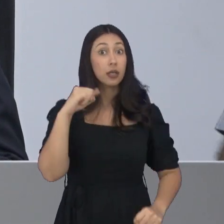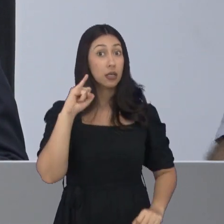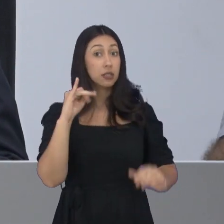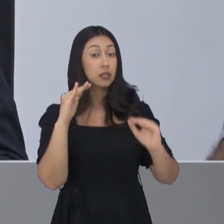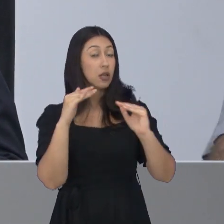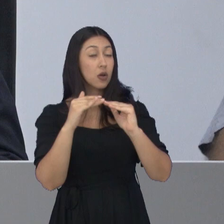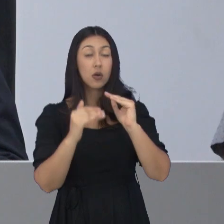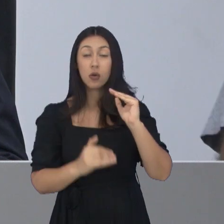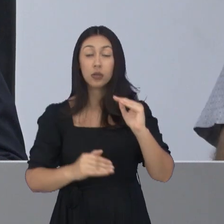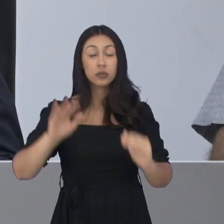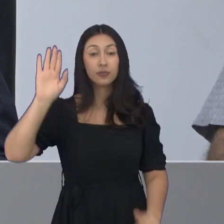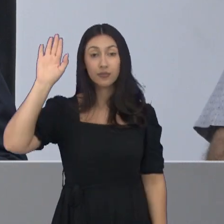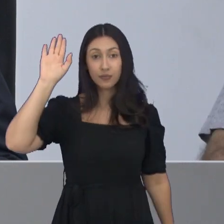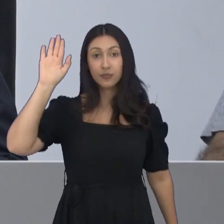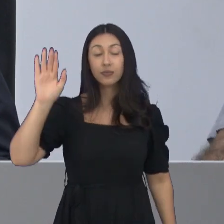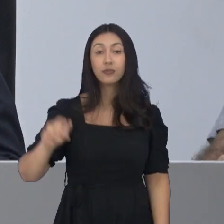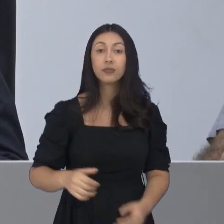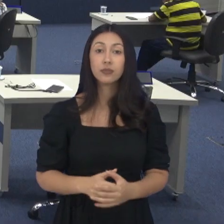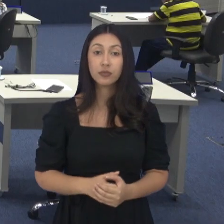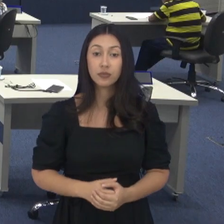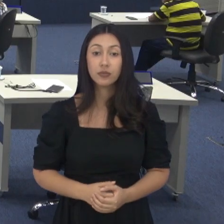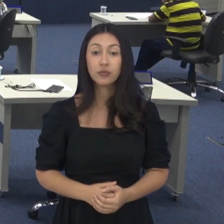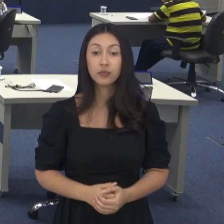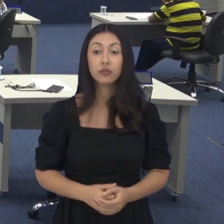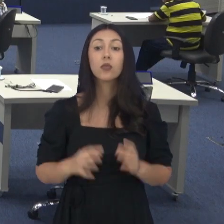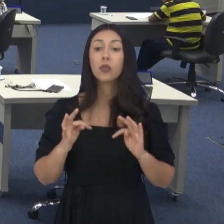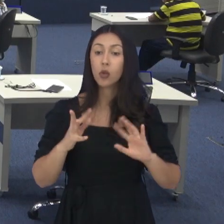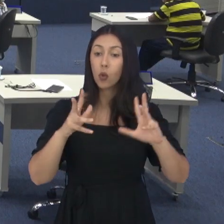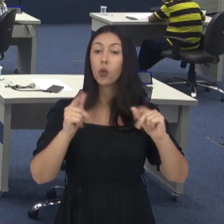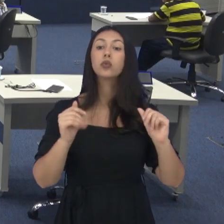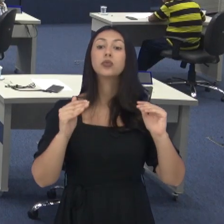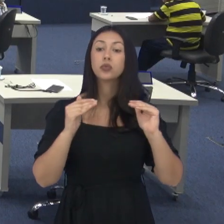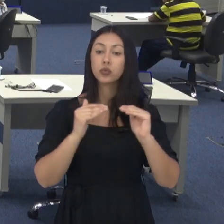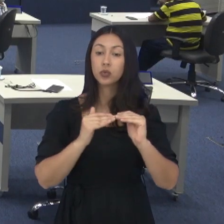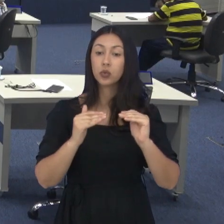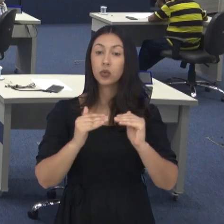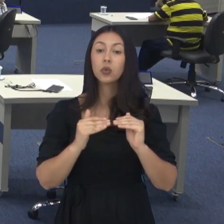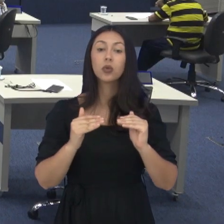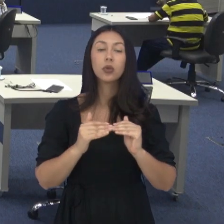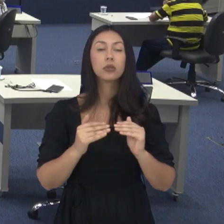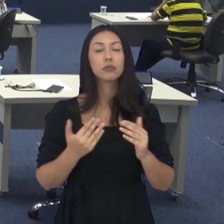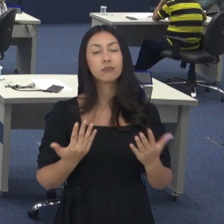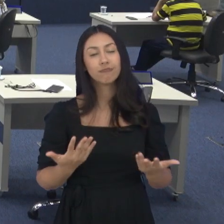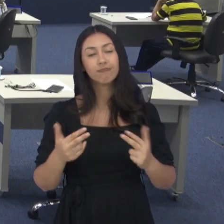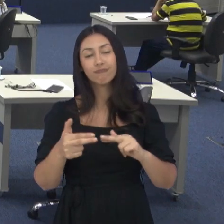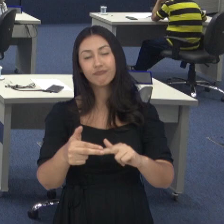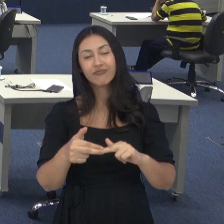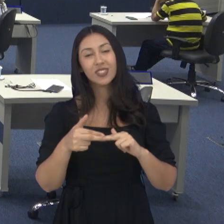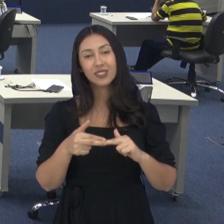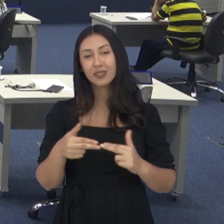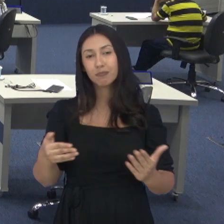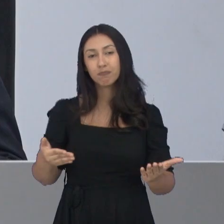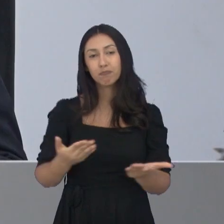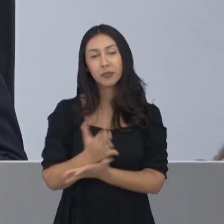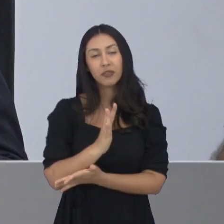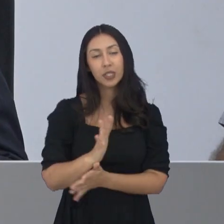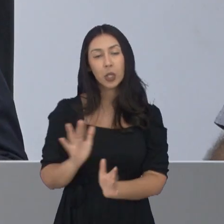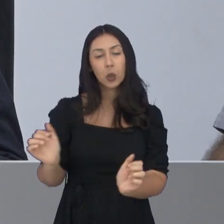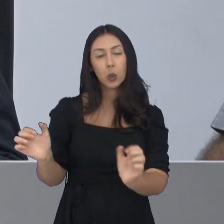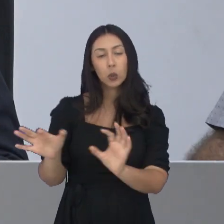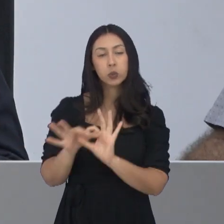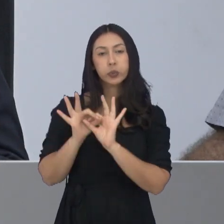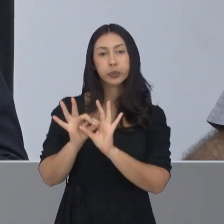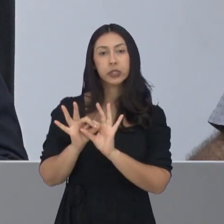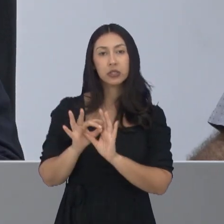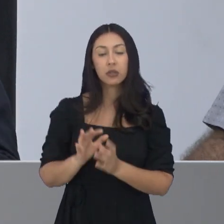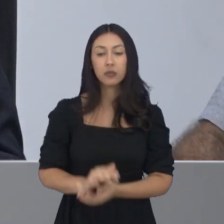favoráveis, permaneçam como estão. Os contrários, que se manifestem. Nenhum voto contrário, senhor presidente. Nenhum voto contrário. Está aprovado por